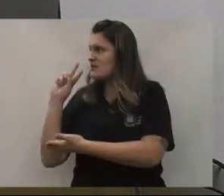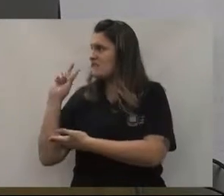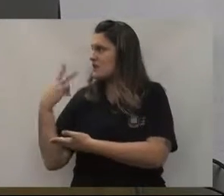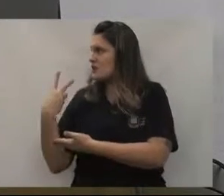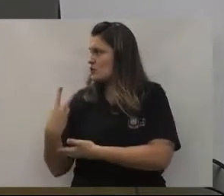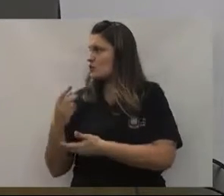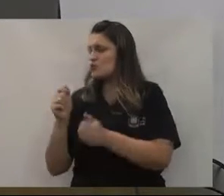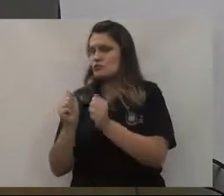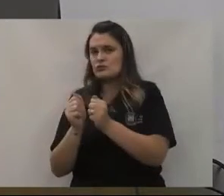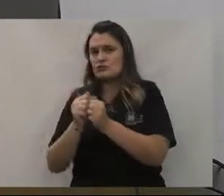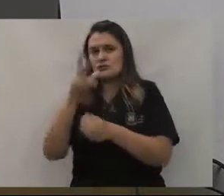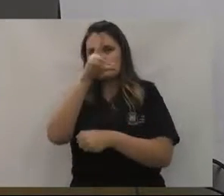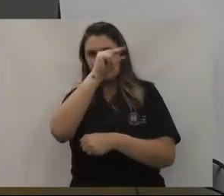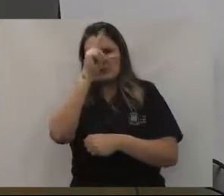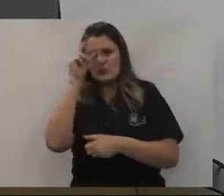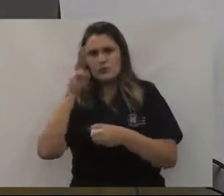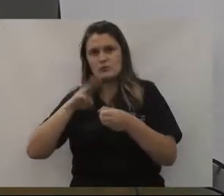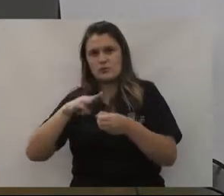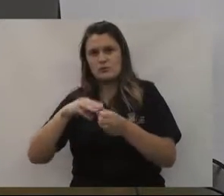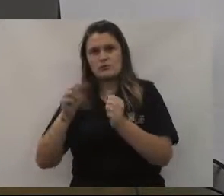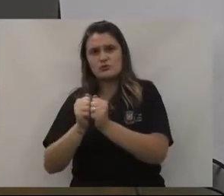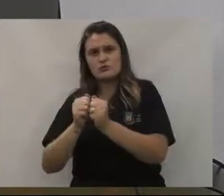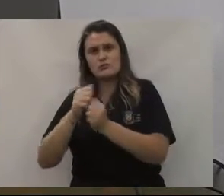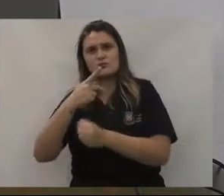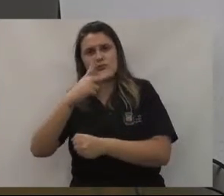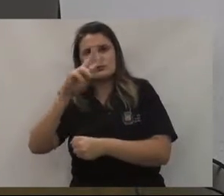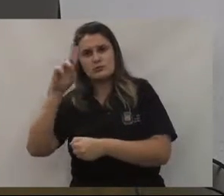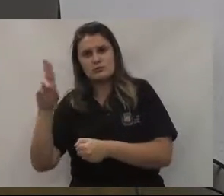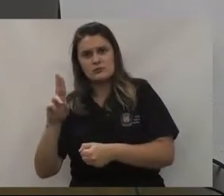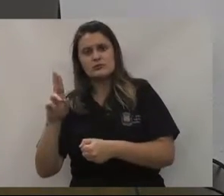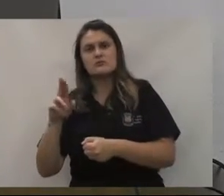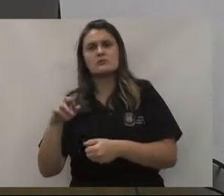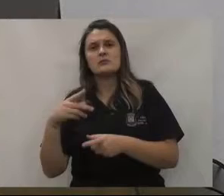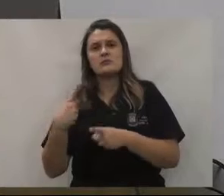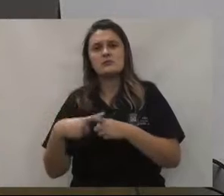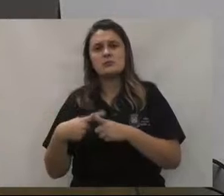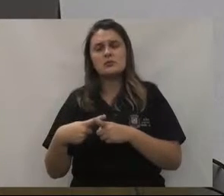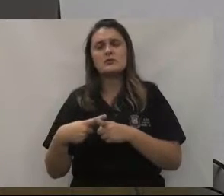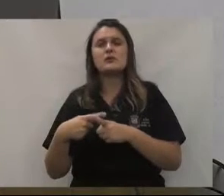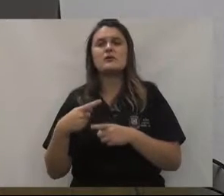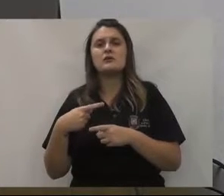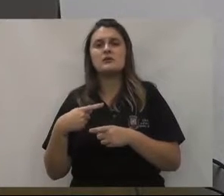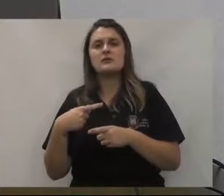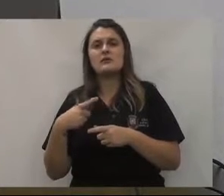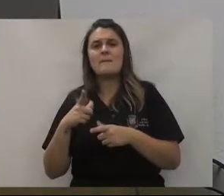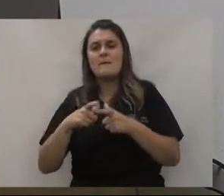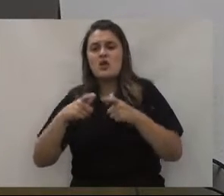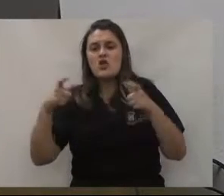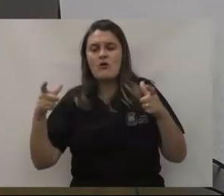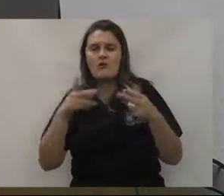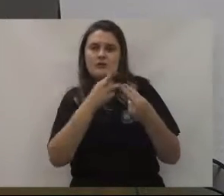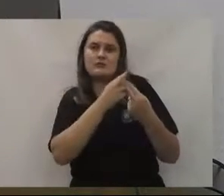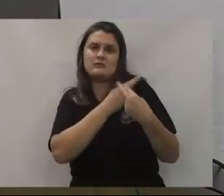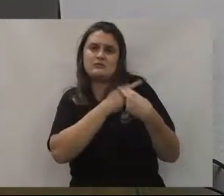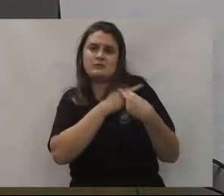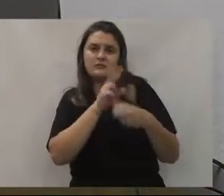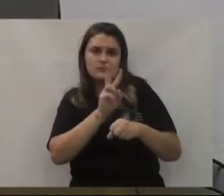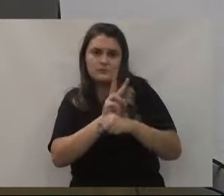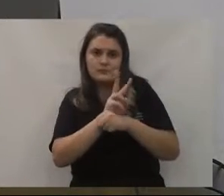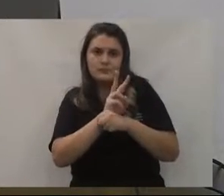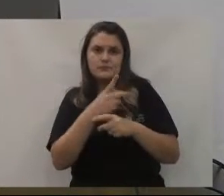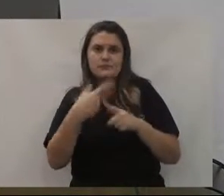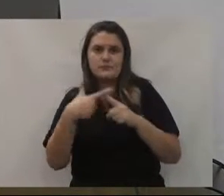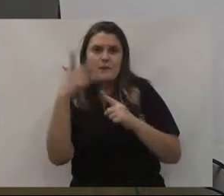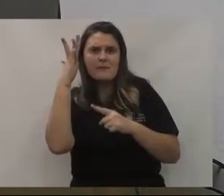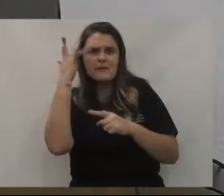municipal de União da Vitória e Porto União, que tem, digamos assim, a maior responsabilidade, porque a maior